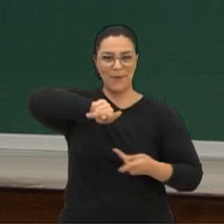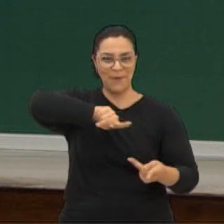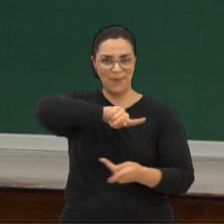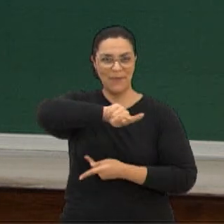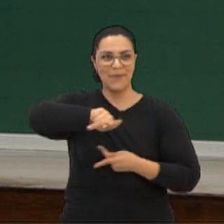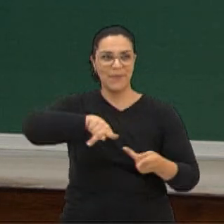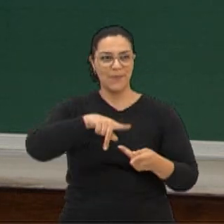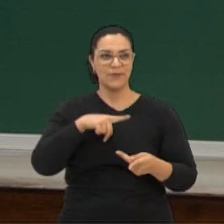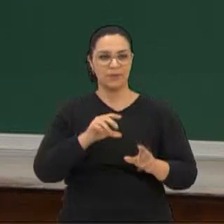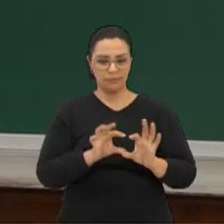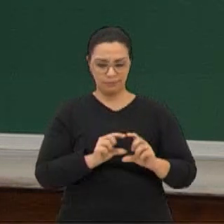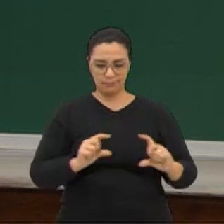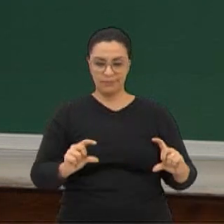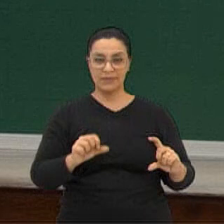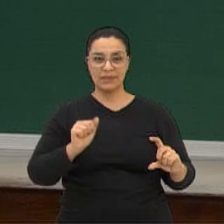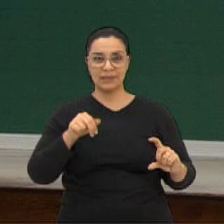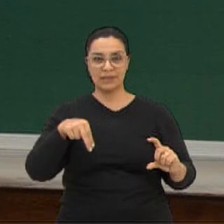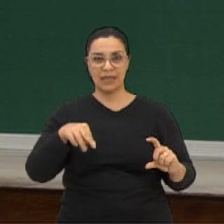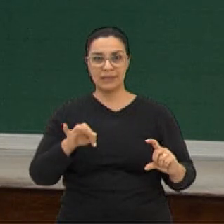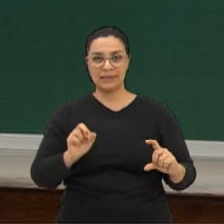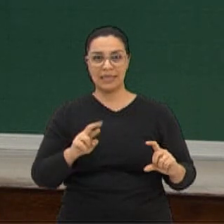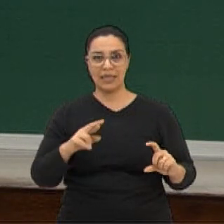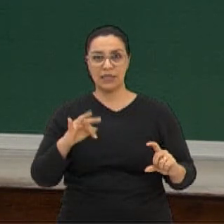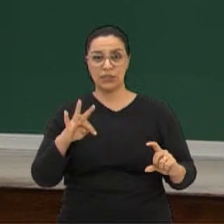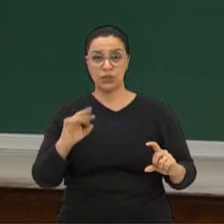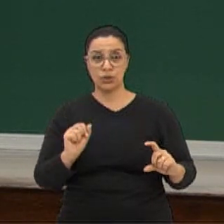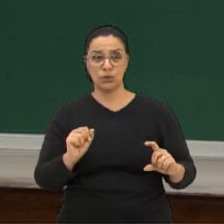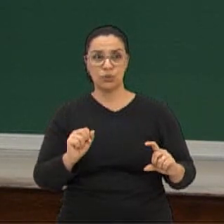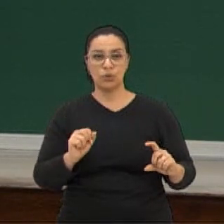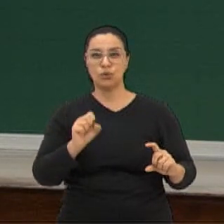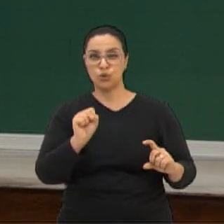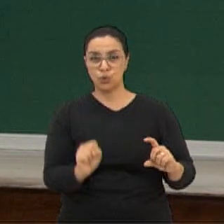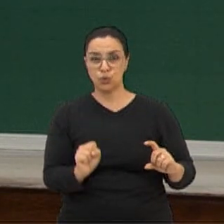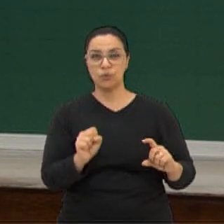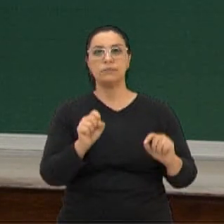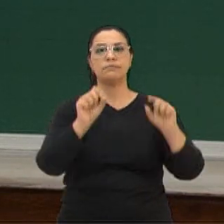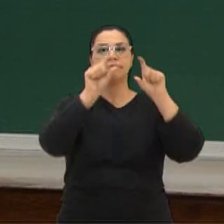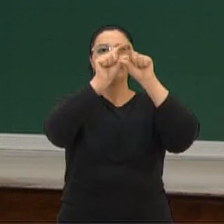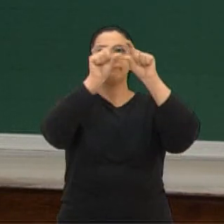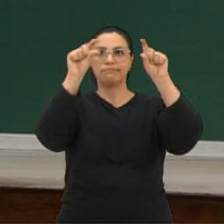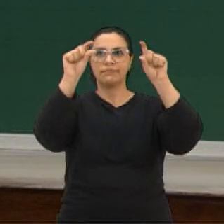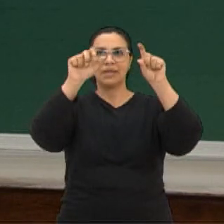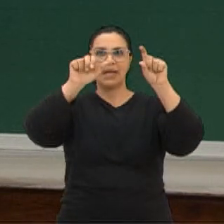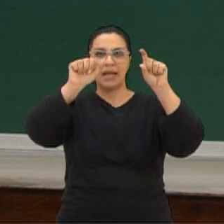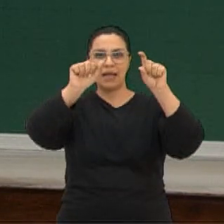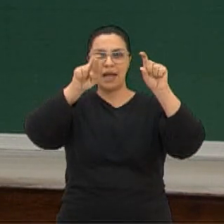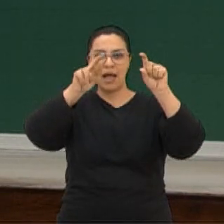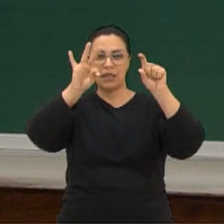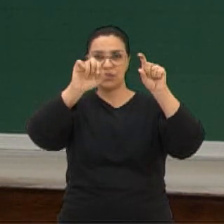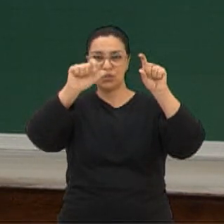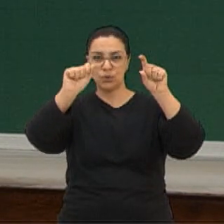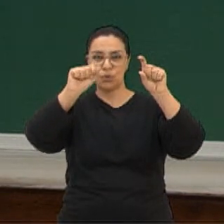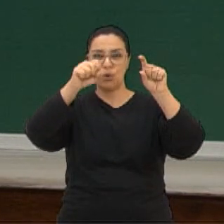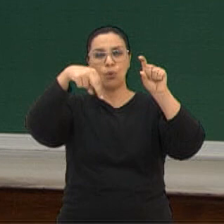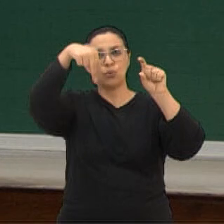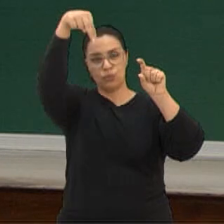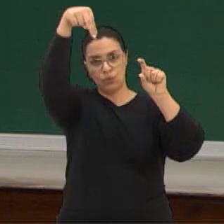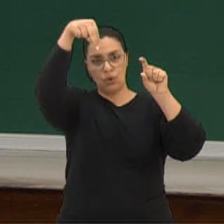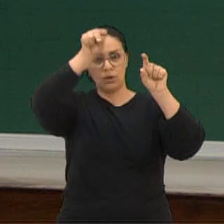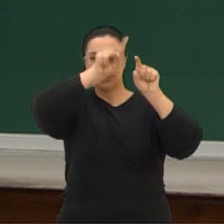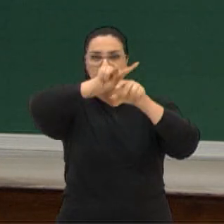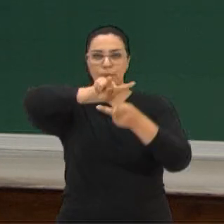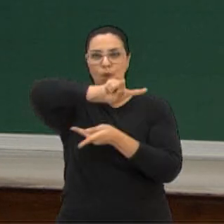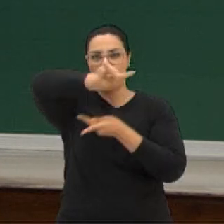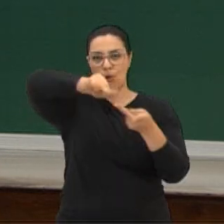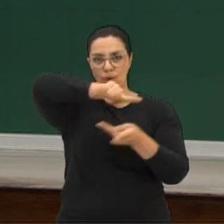entre o Círculo Polar Antártico e o Polo Sul, e aqui localizada entre o Círculo Polar